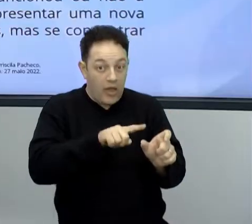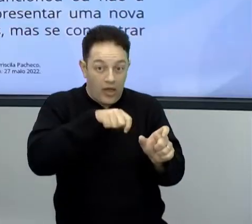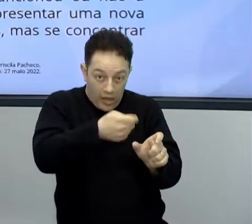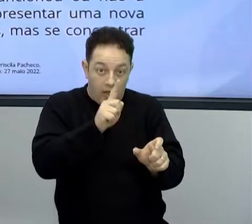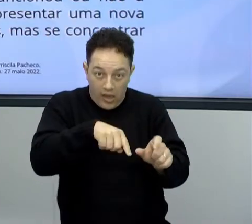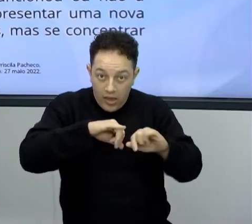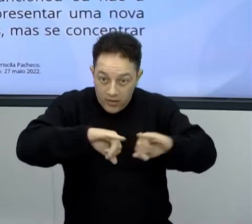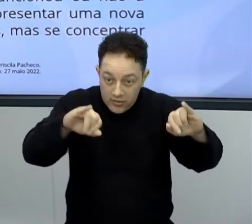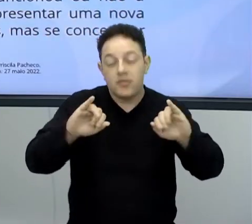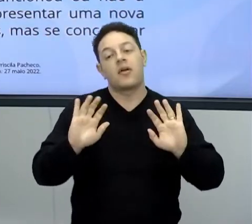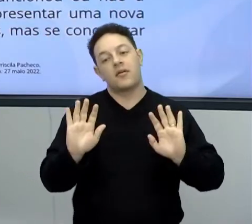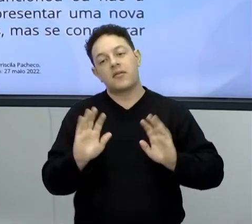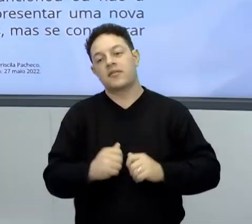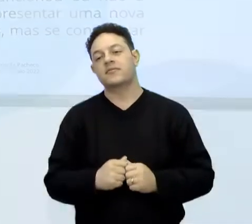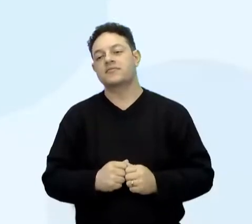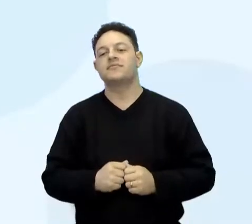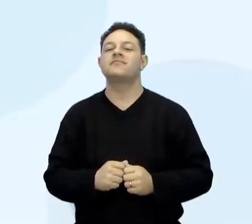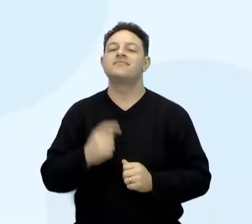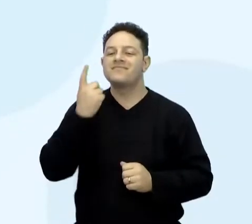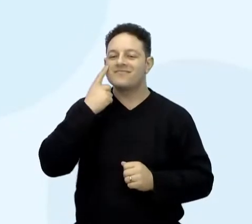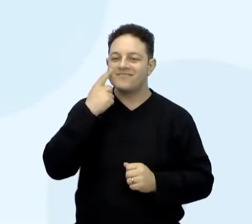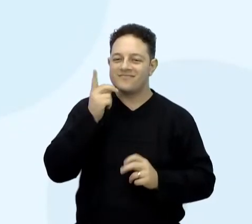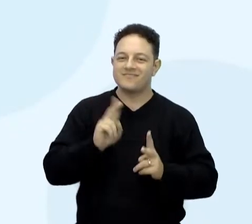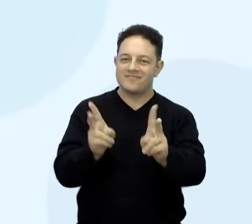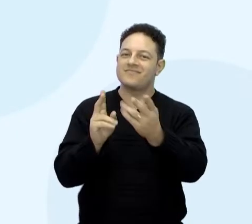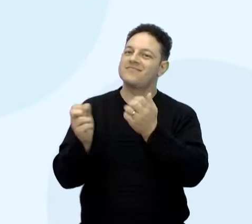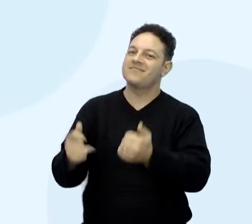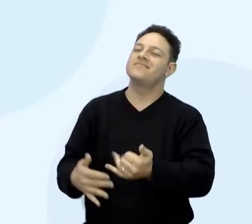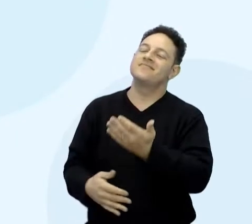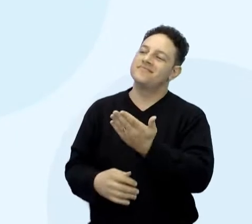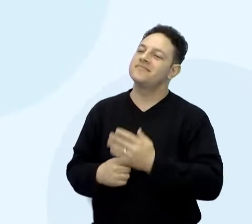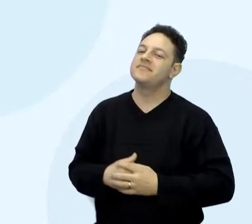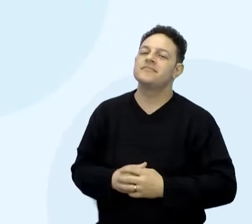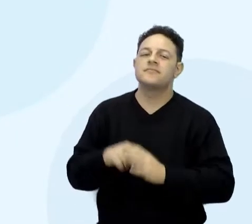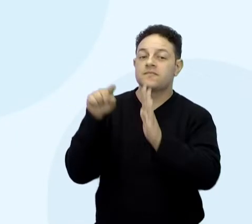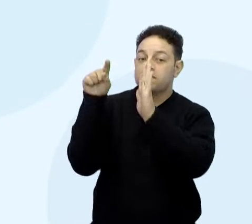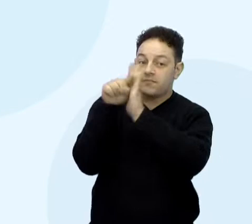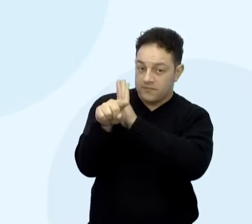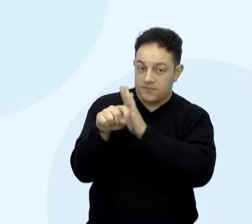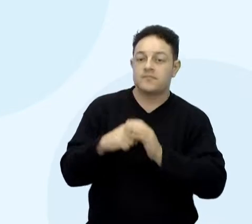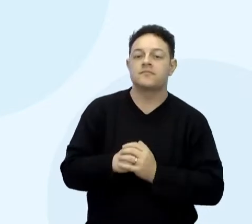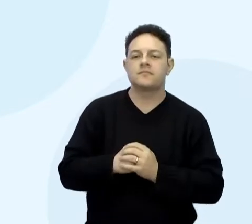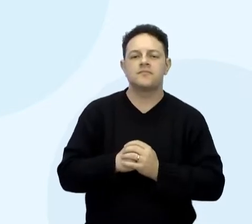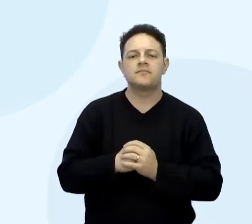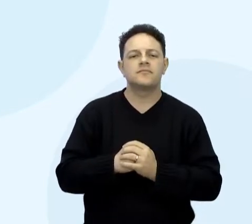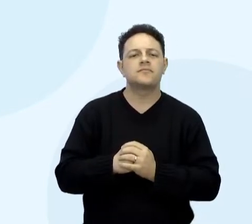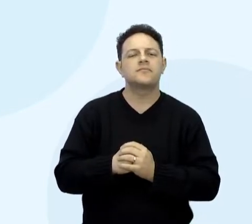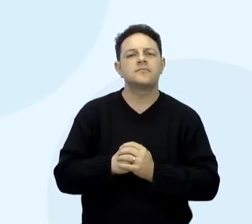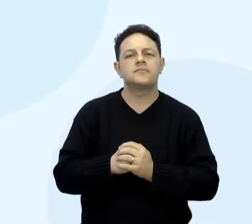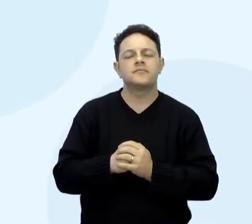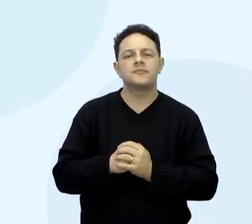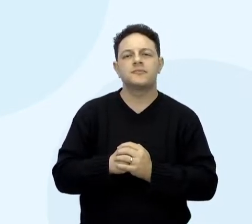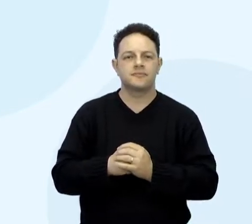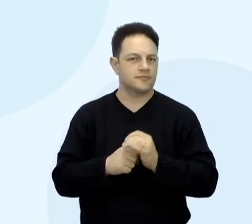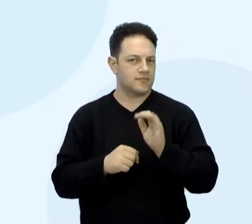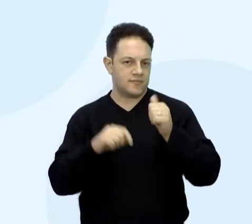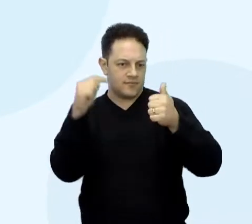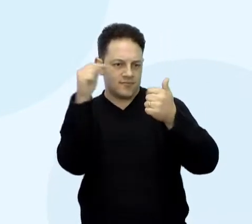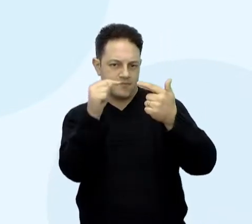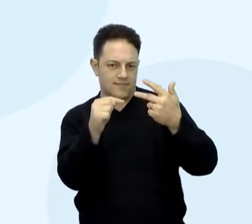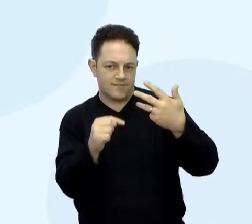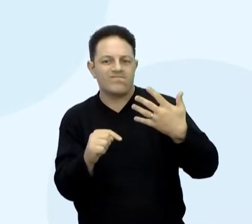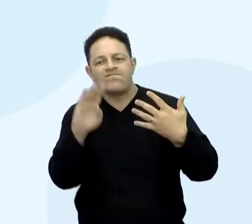Sim, perfeito. Então, continuando aqui, temos aí uma perguntinha, né? Quais são as principais características de